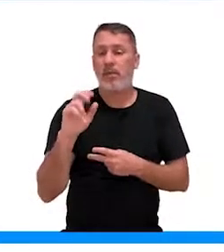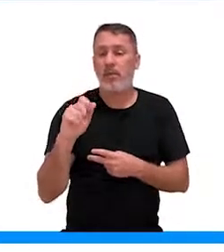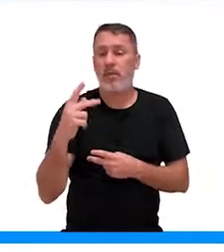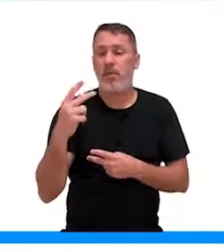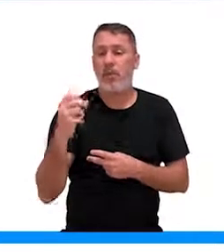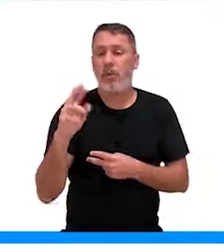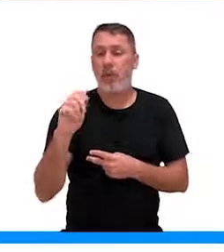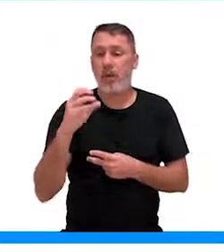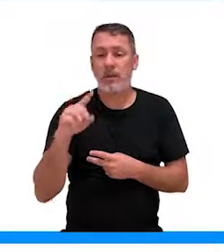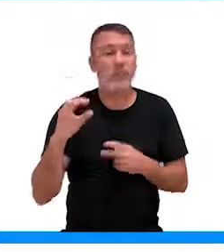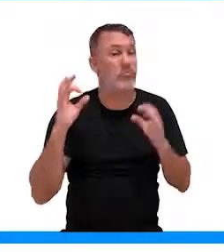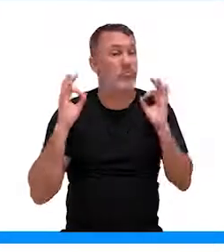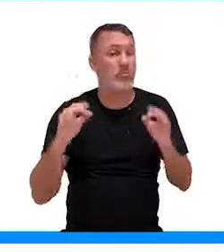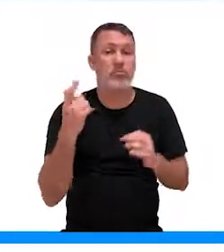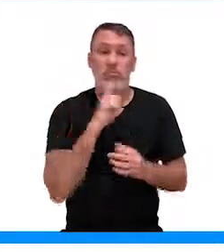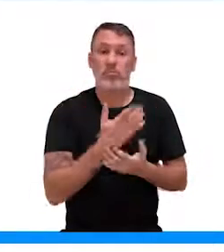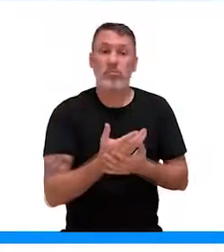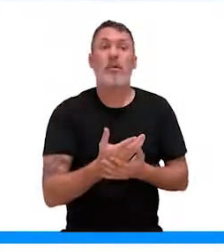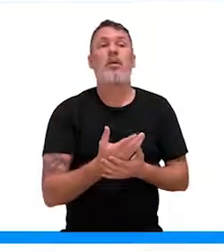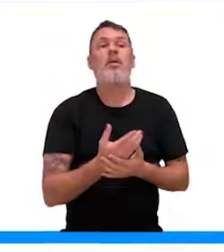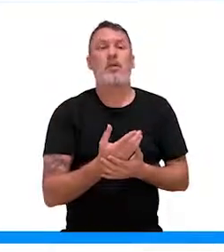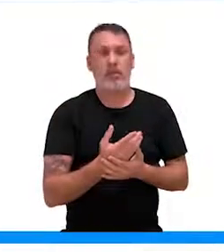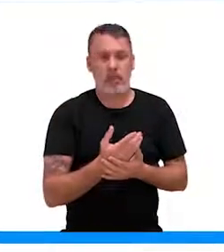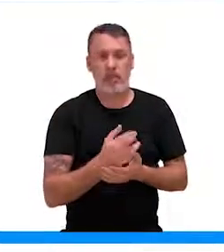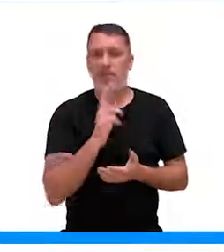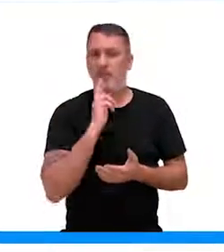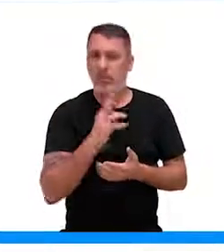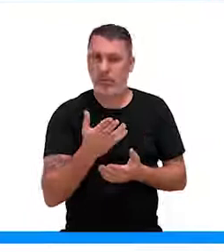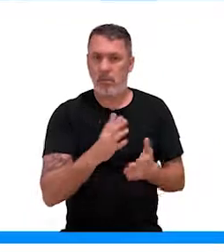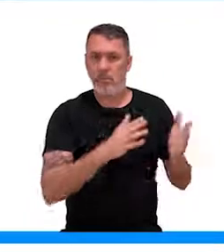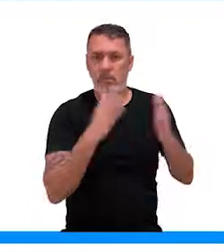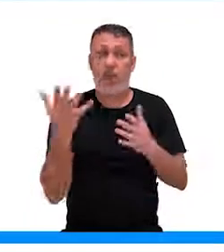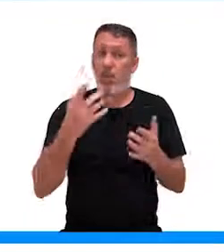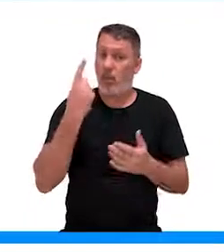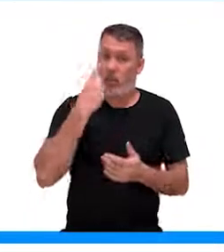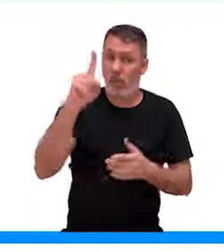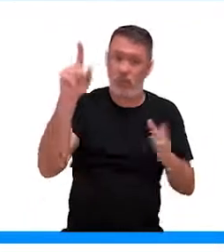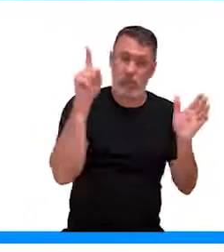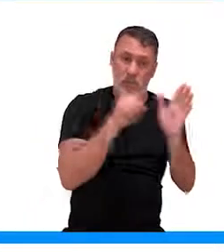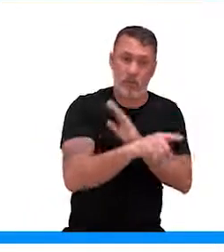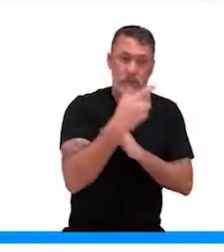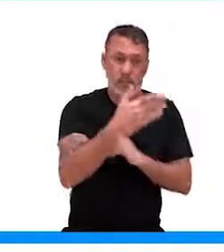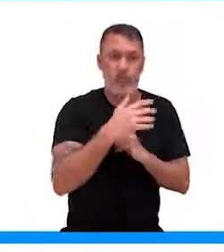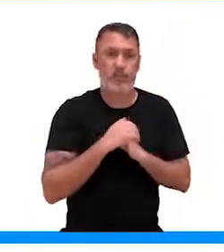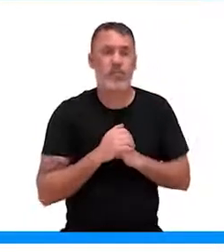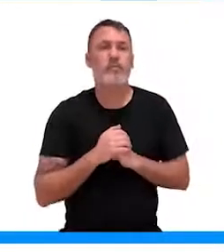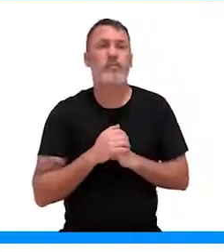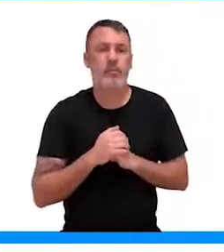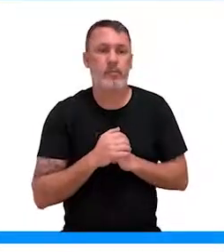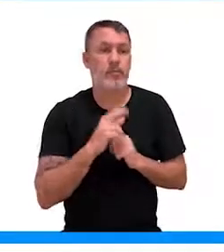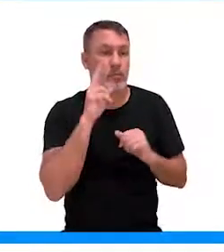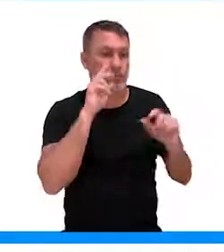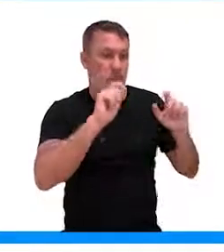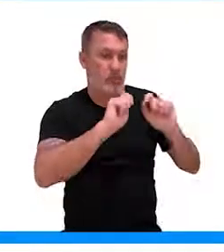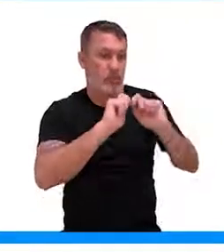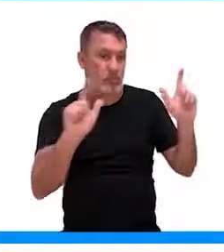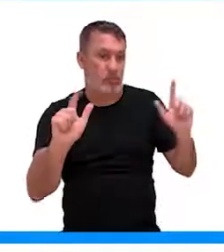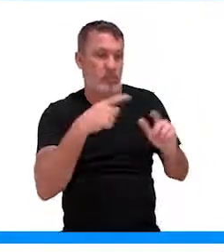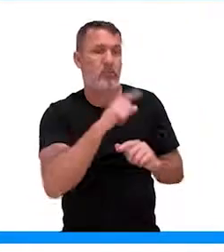evaporação. Certo? Então, agora sim, a última, nós temos